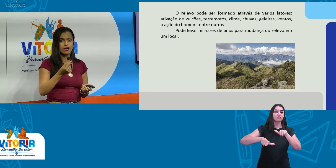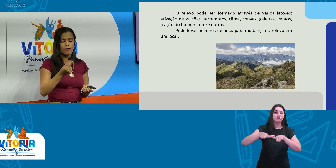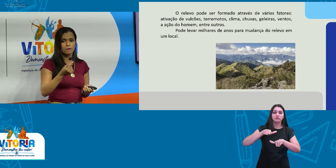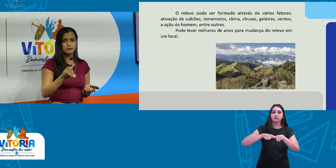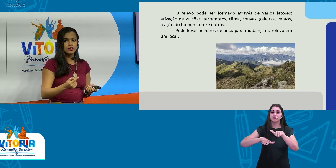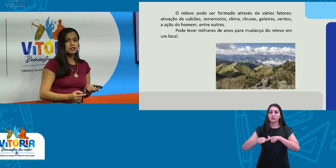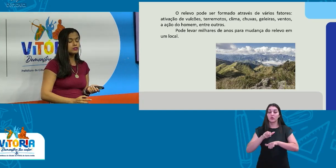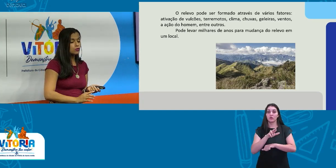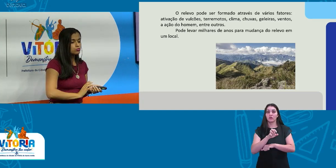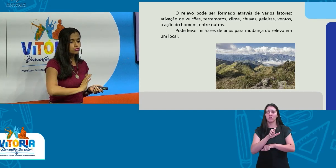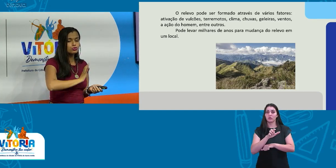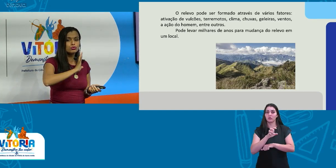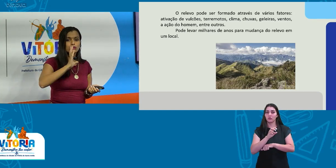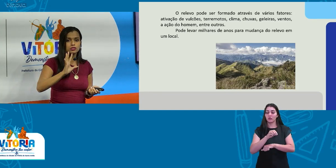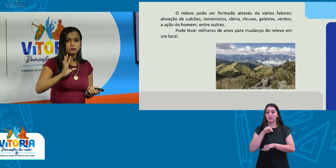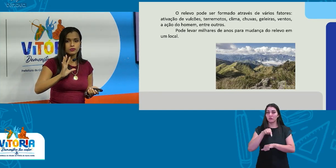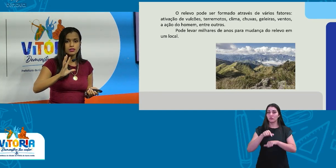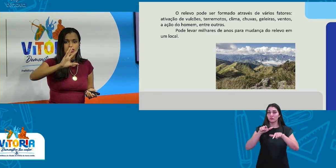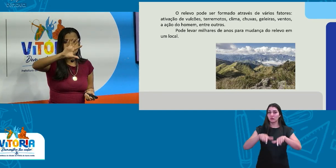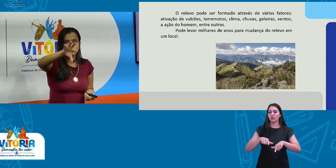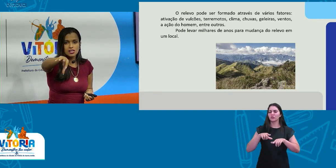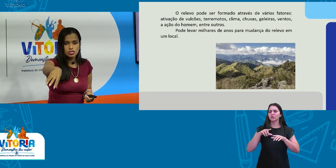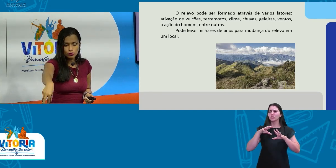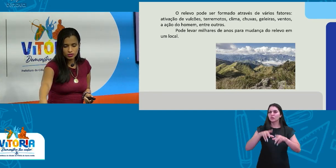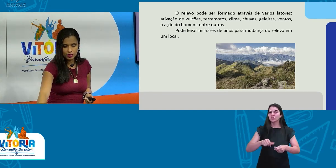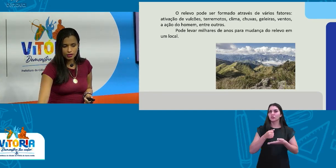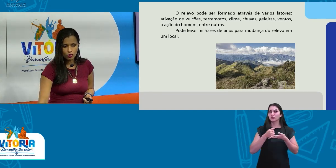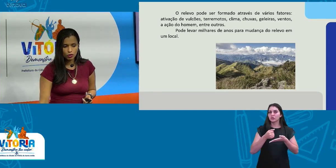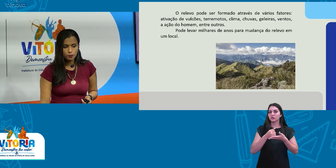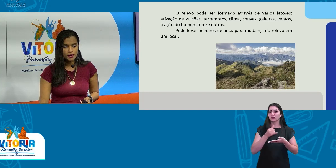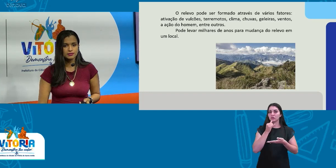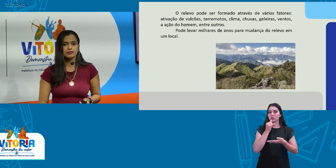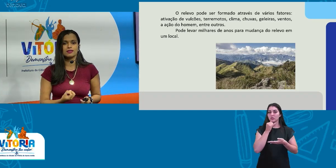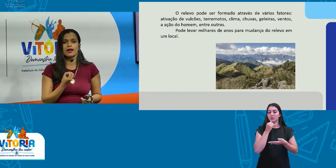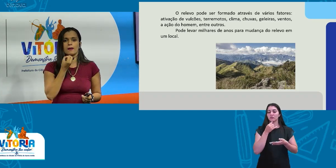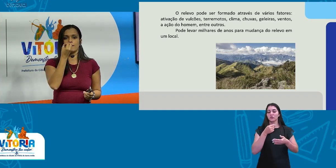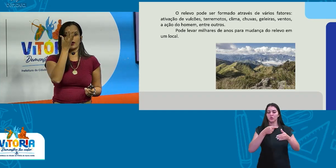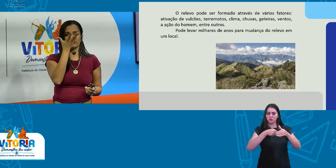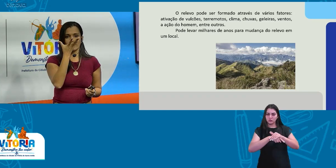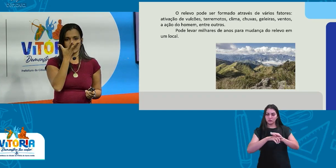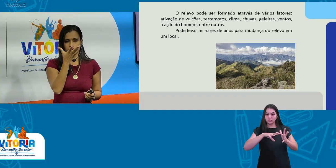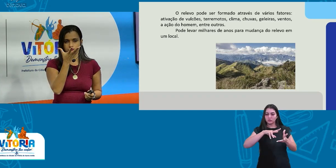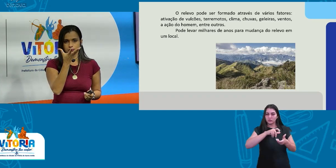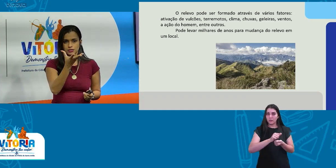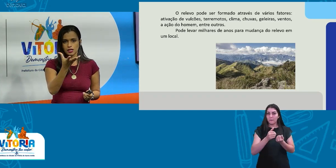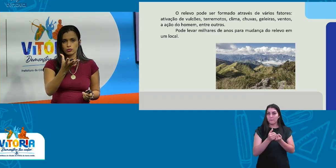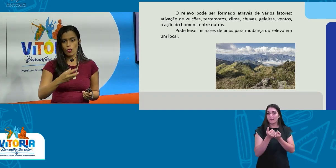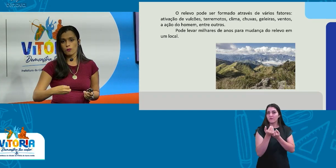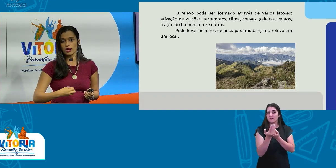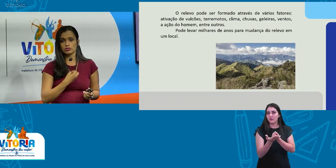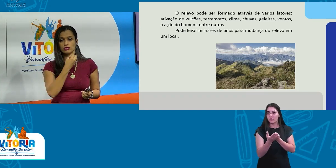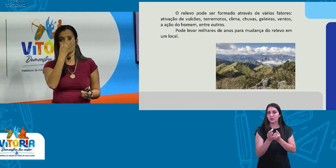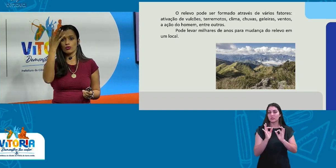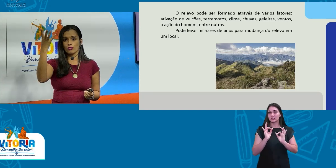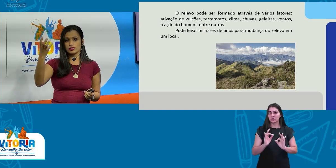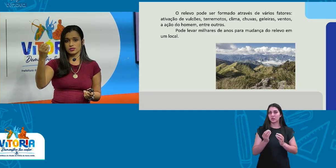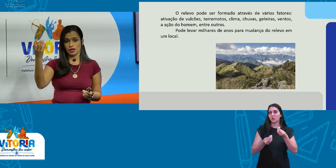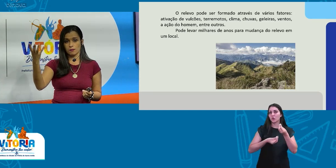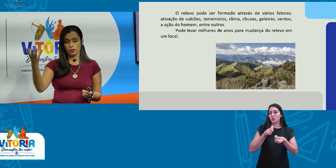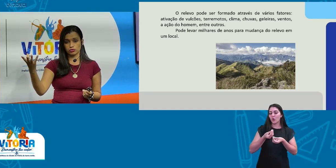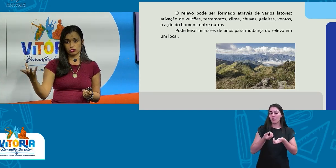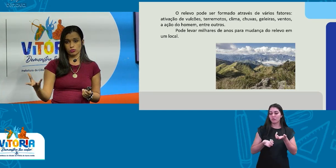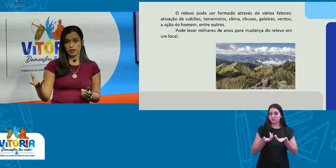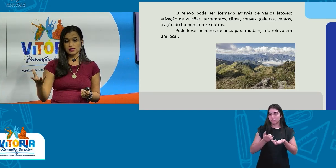só local. Então, tudo contribui, seja do interior do planeta Terra para fora, certo? Como o caso de vulcões